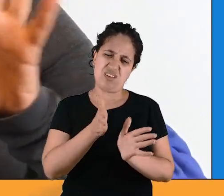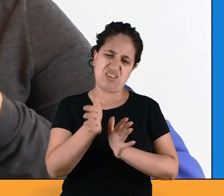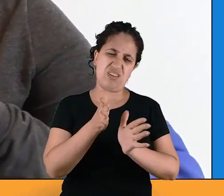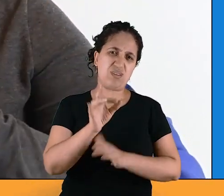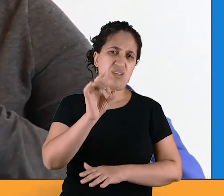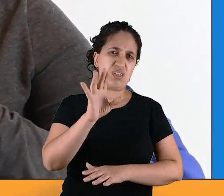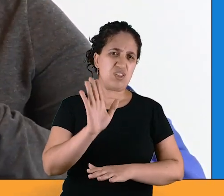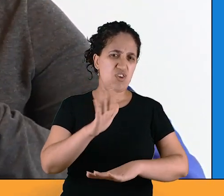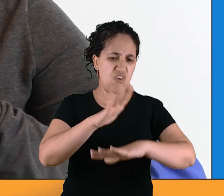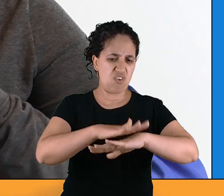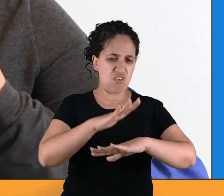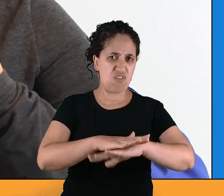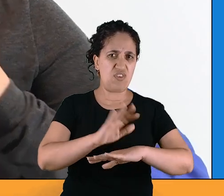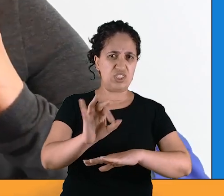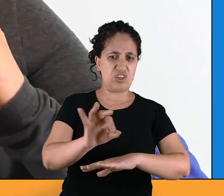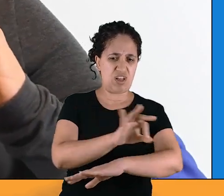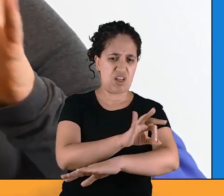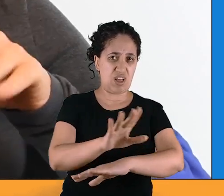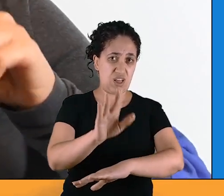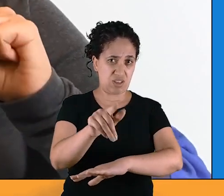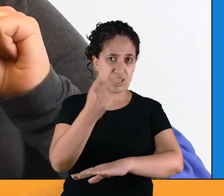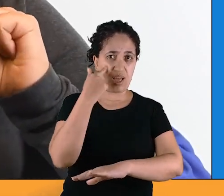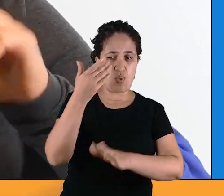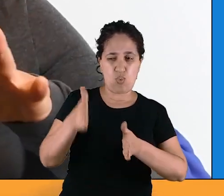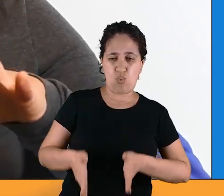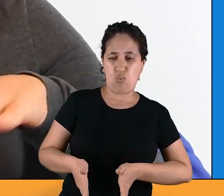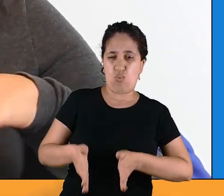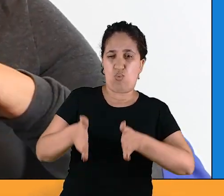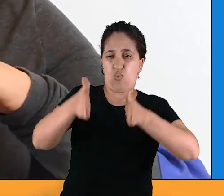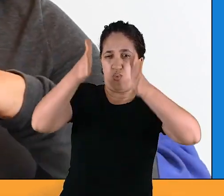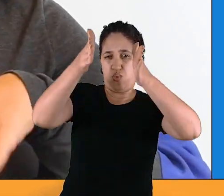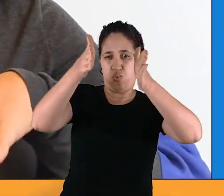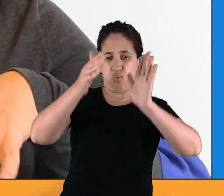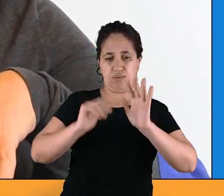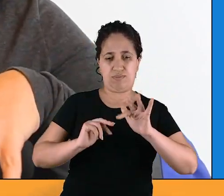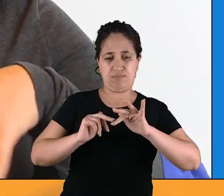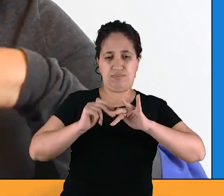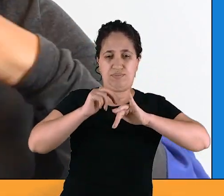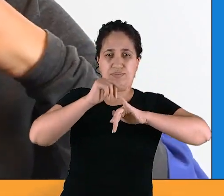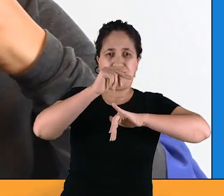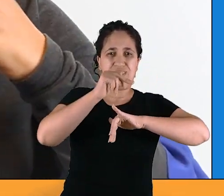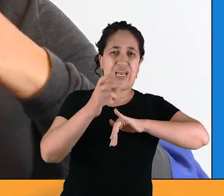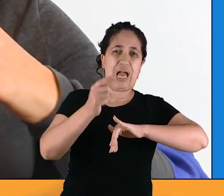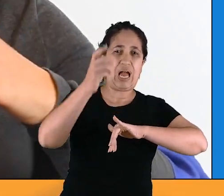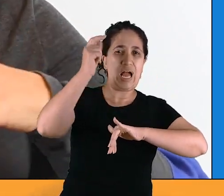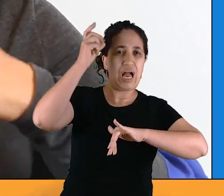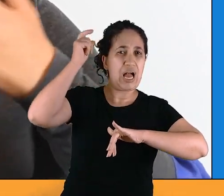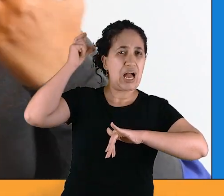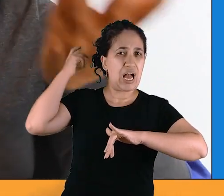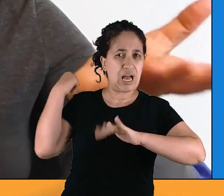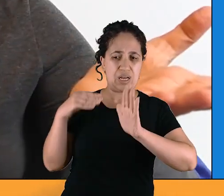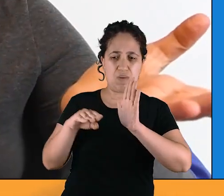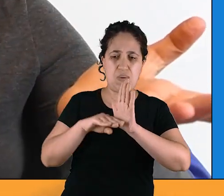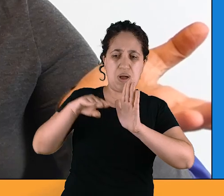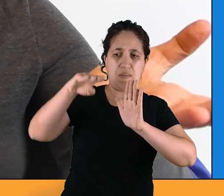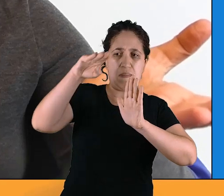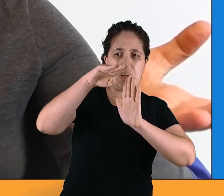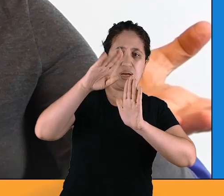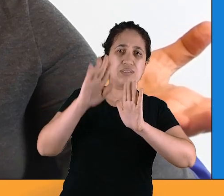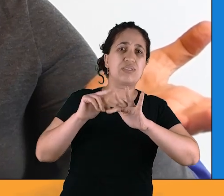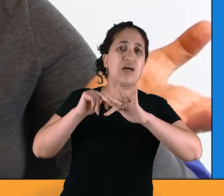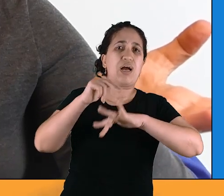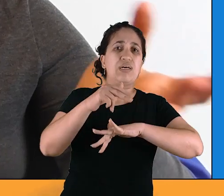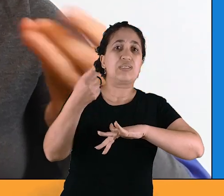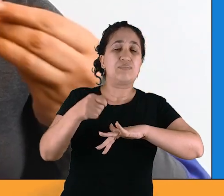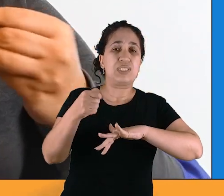era uma coisa só física, né? Então, você tem um edifício de 2 andares, muito antigo, que você só acessa o segundo andar